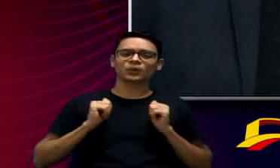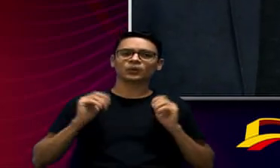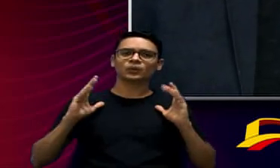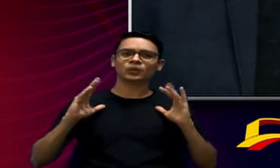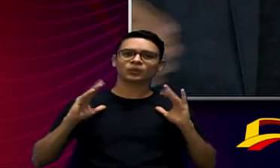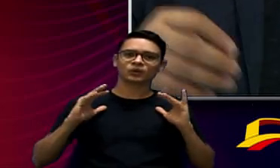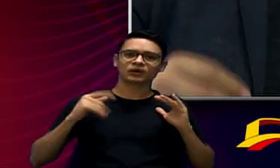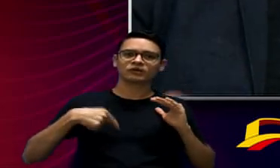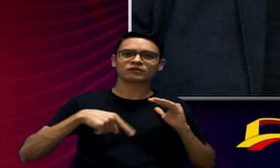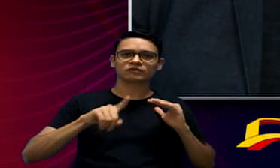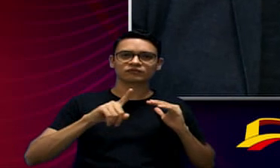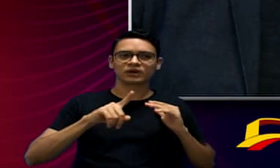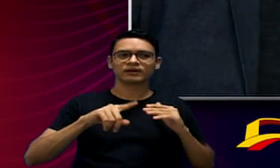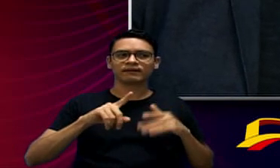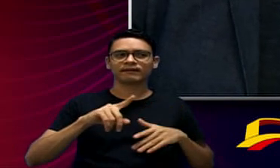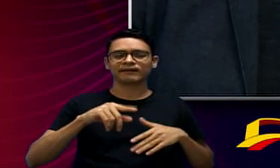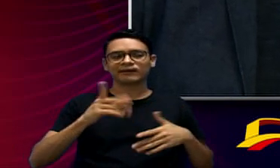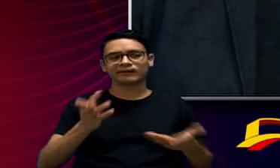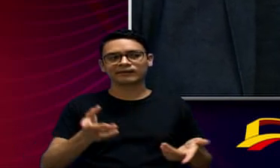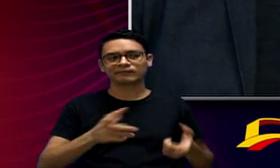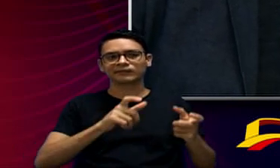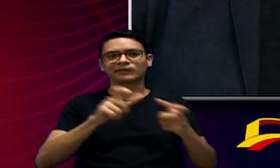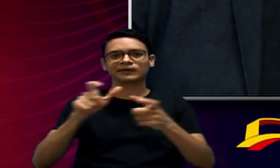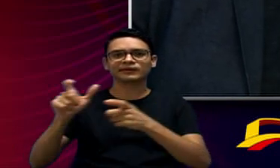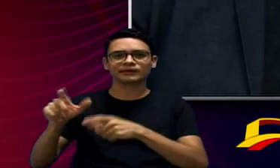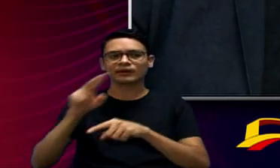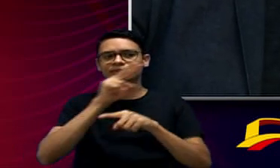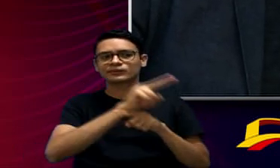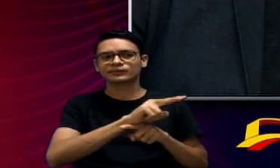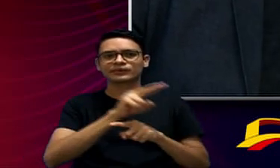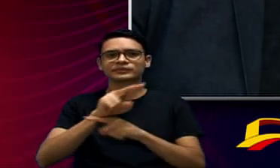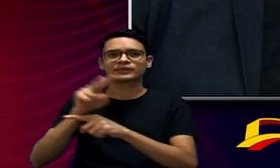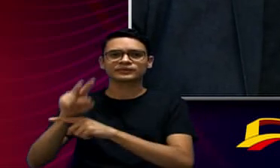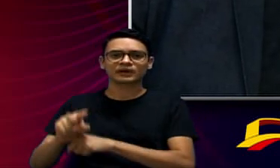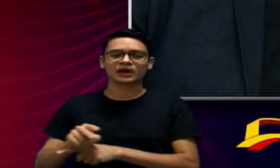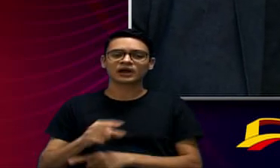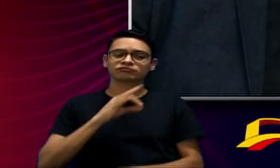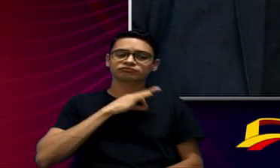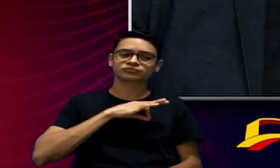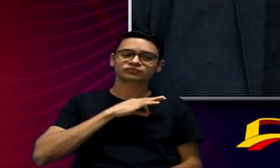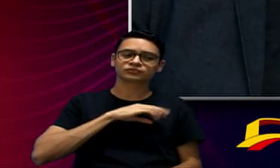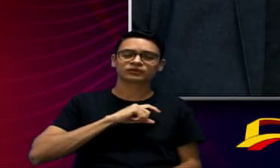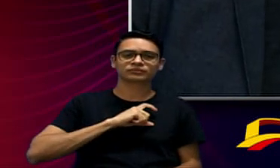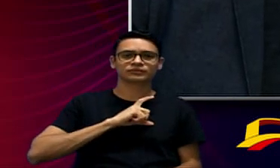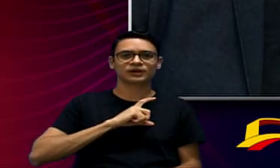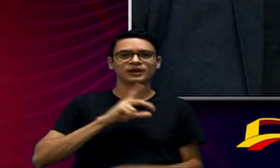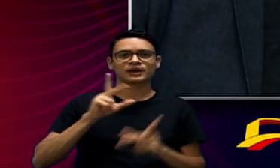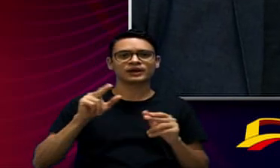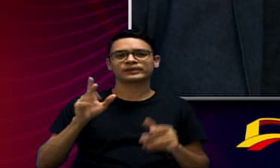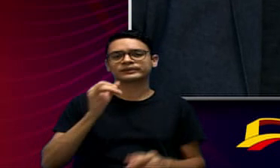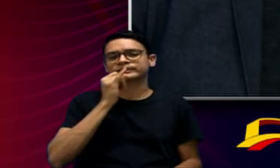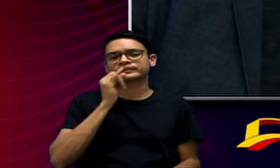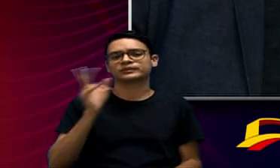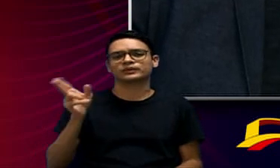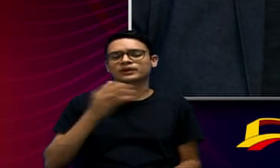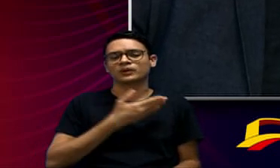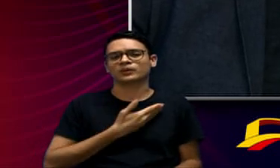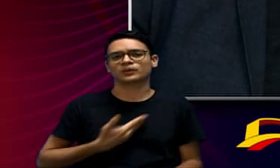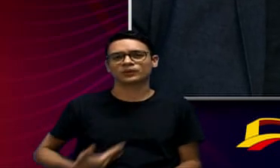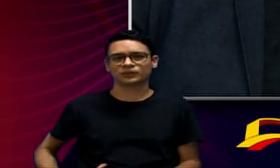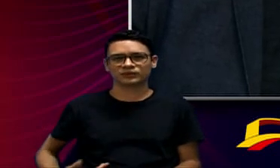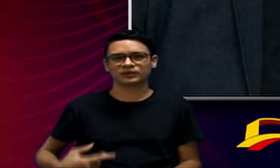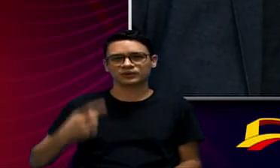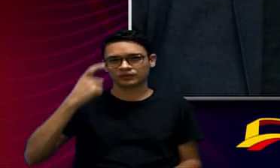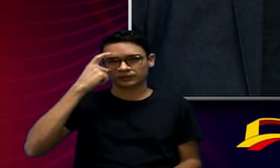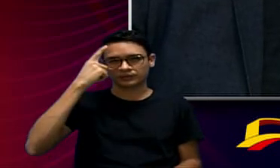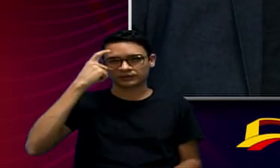segurança numa unidade, em outra unidade, para complementar a renda, que é muito baixa. Inclusive, esse desgovernador que nós temos prometeu dar